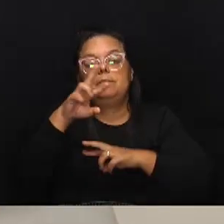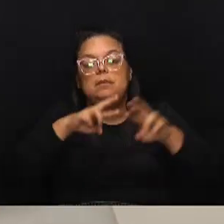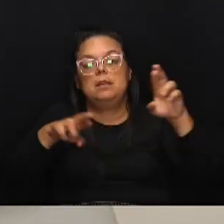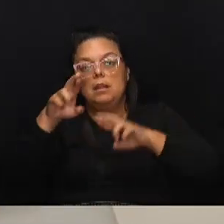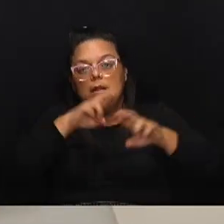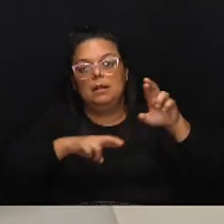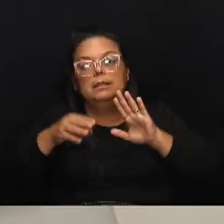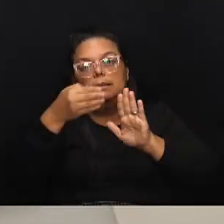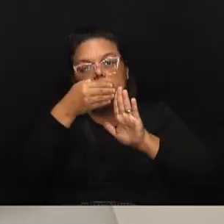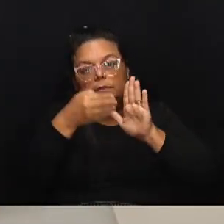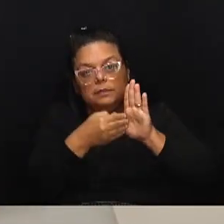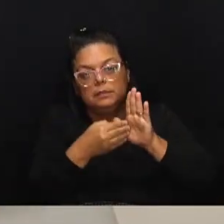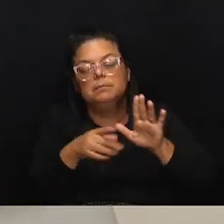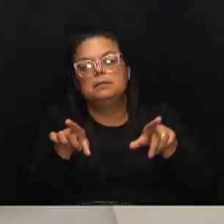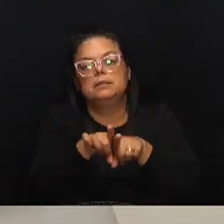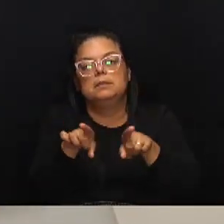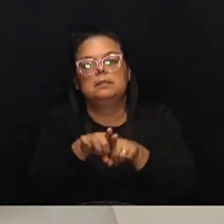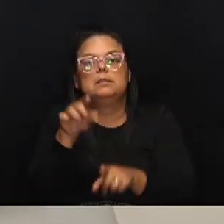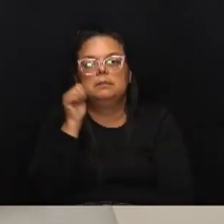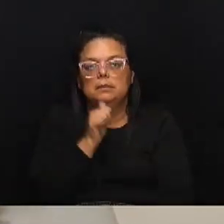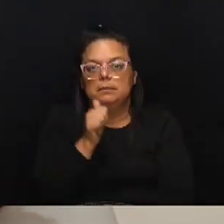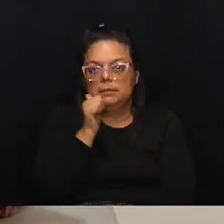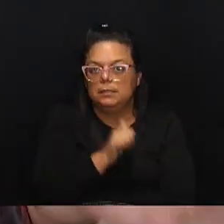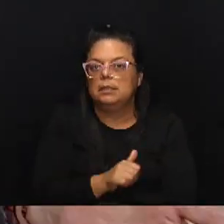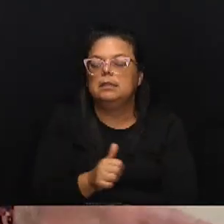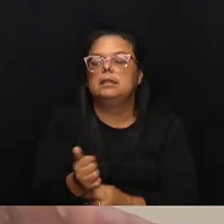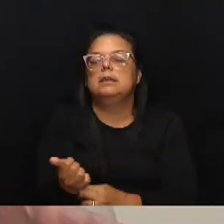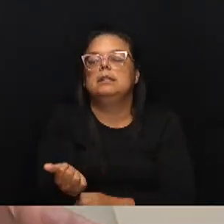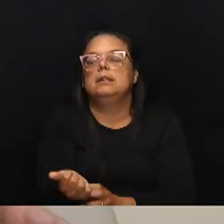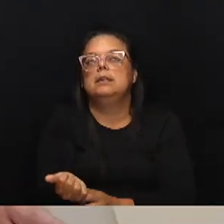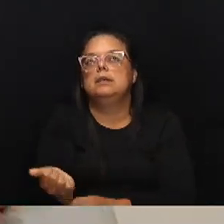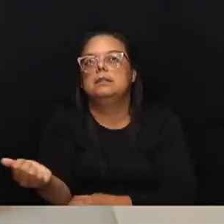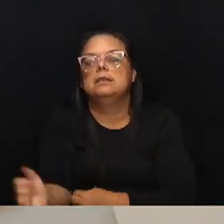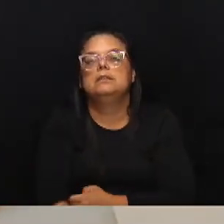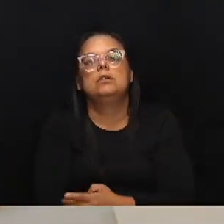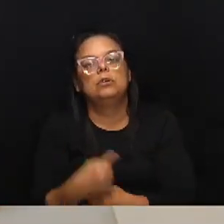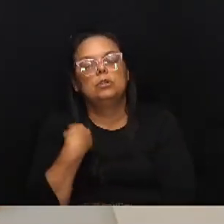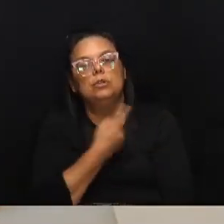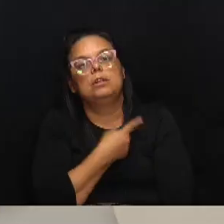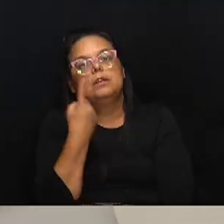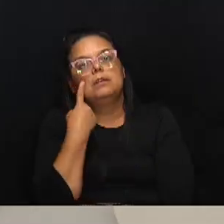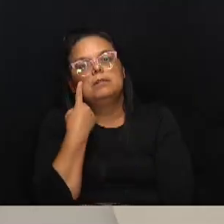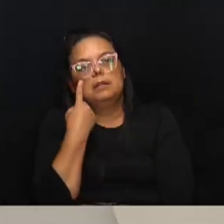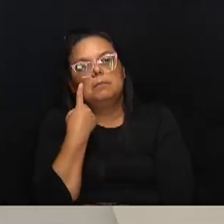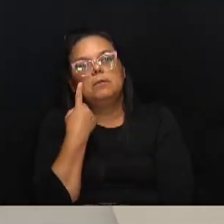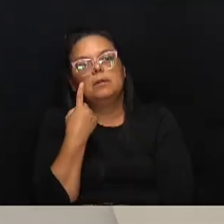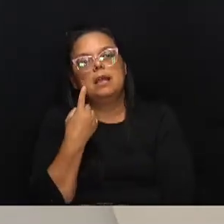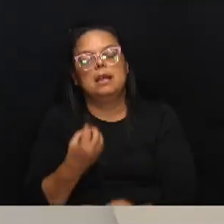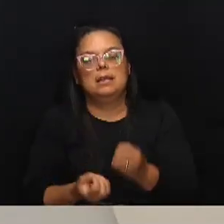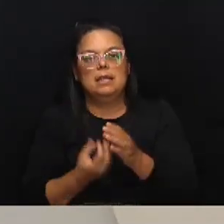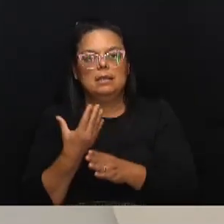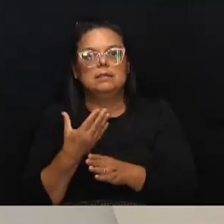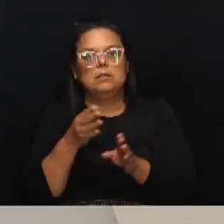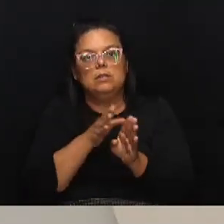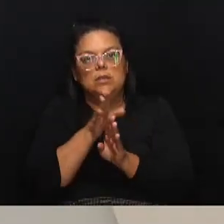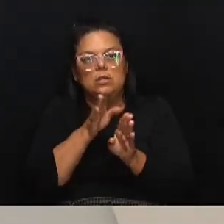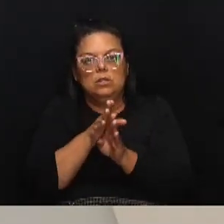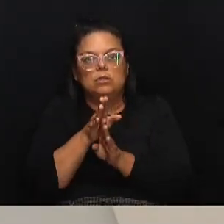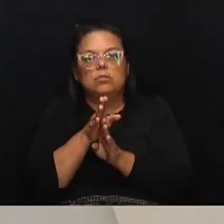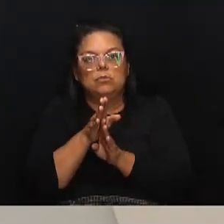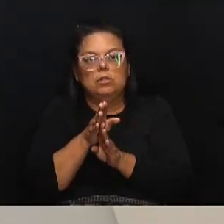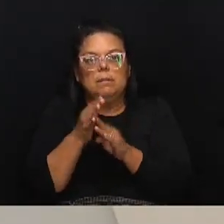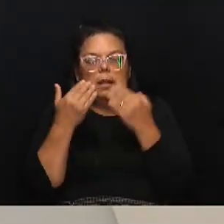das pautas, né, da mulher. Então a gente vê que a criação desse conselho traz um ganho para a questão das